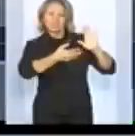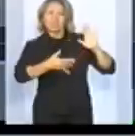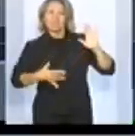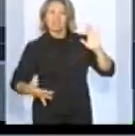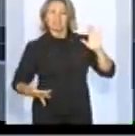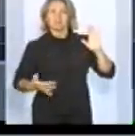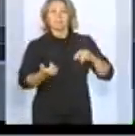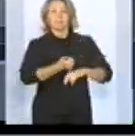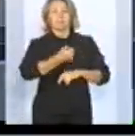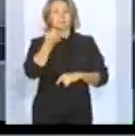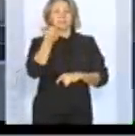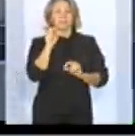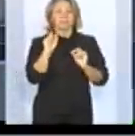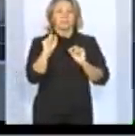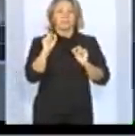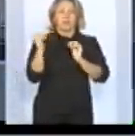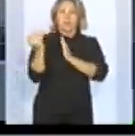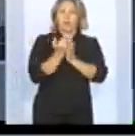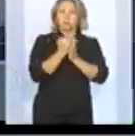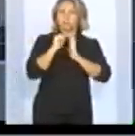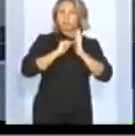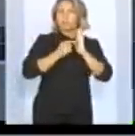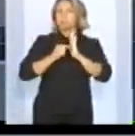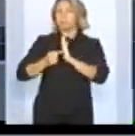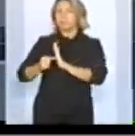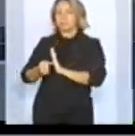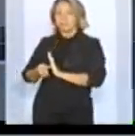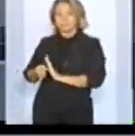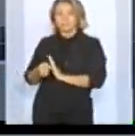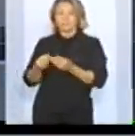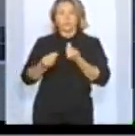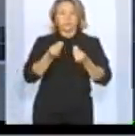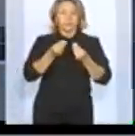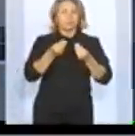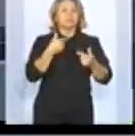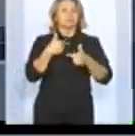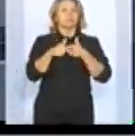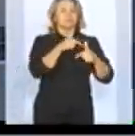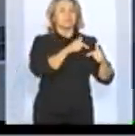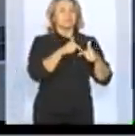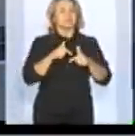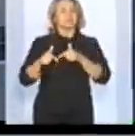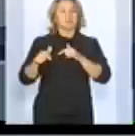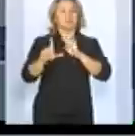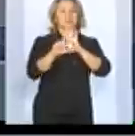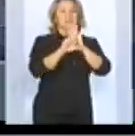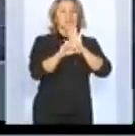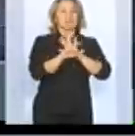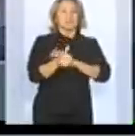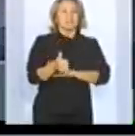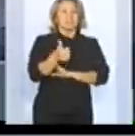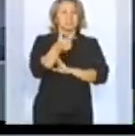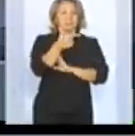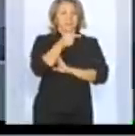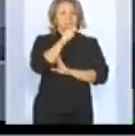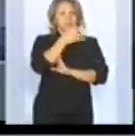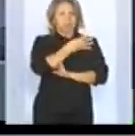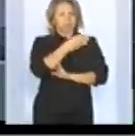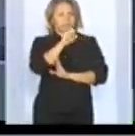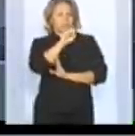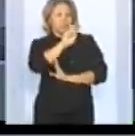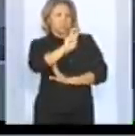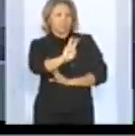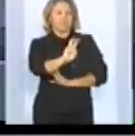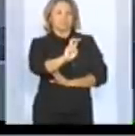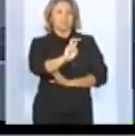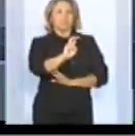pouco mais alguns pontos da nossa ação de inconstitucionalidade da Lei 12.485. A